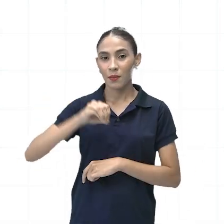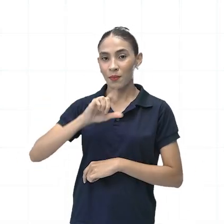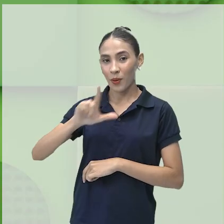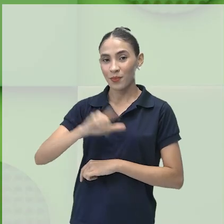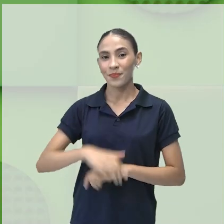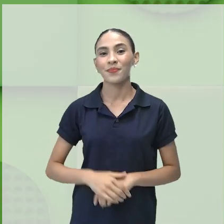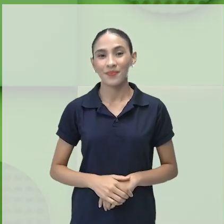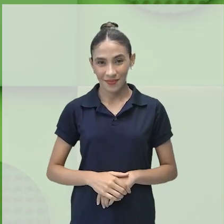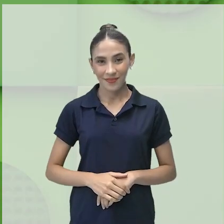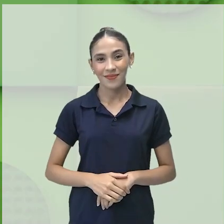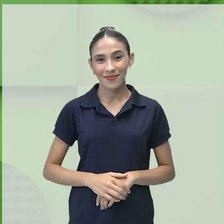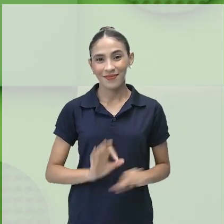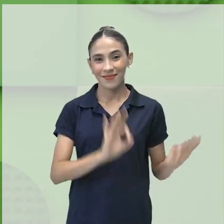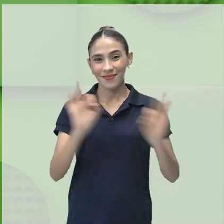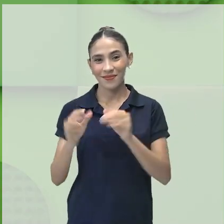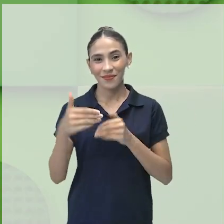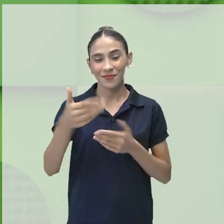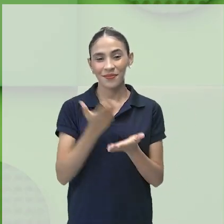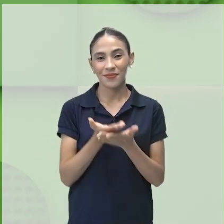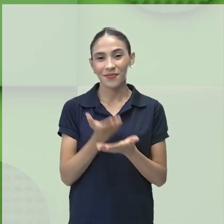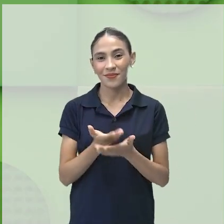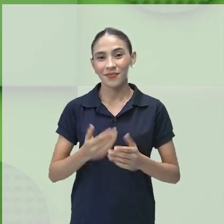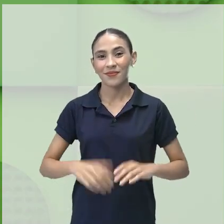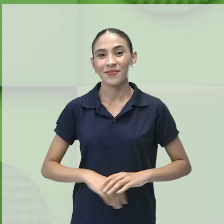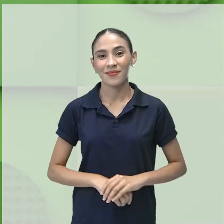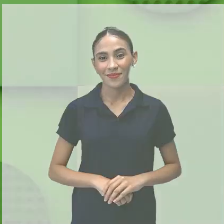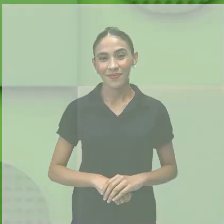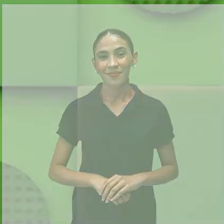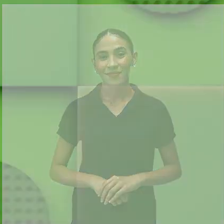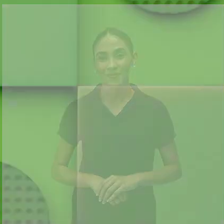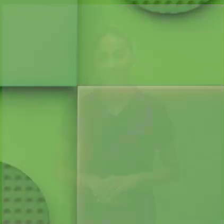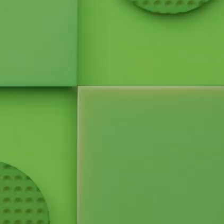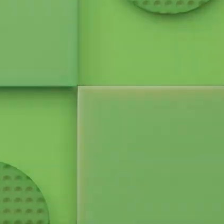mol. E vamos à nossa aula.